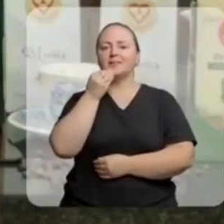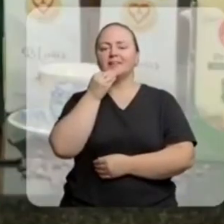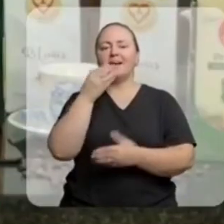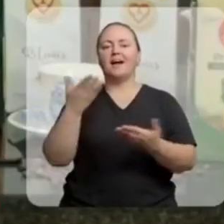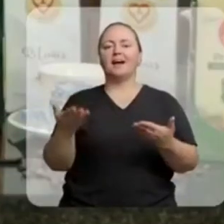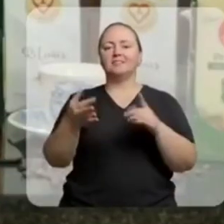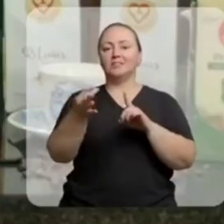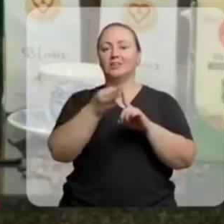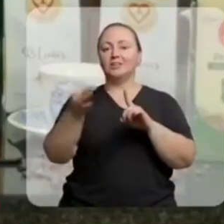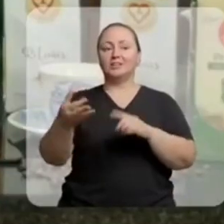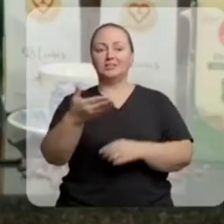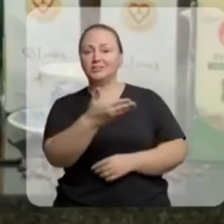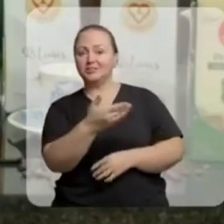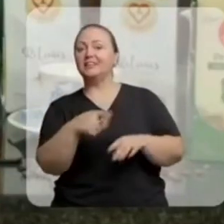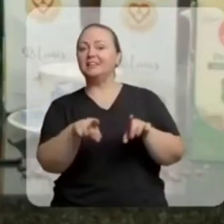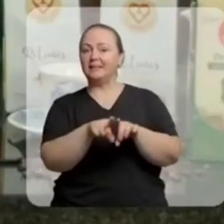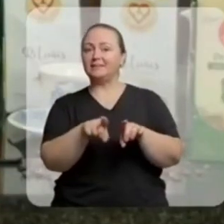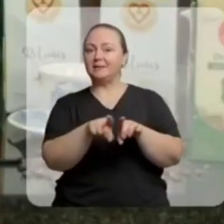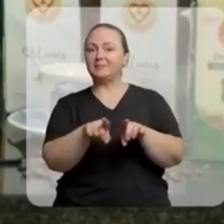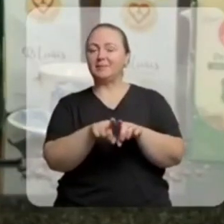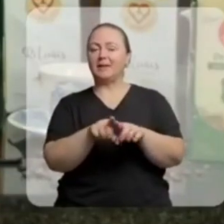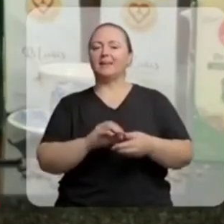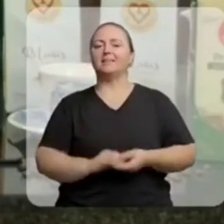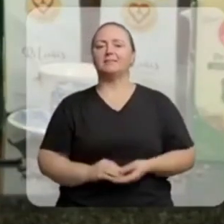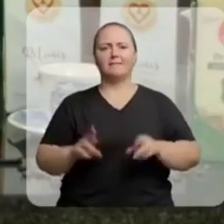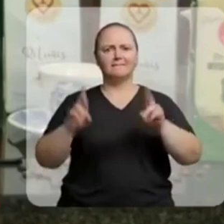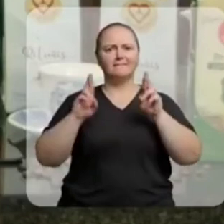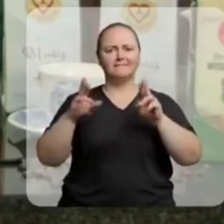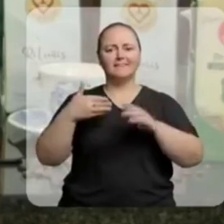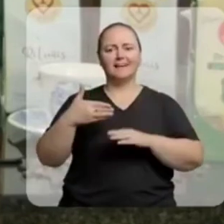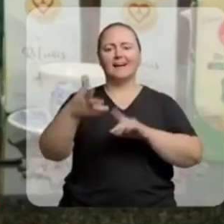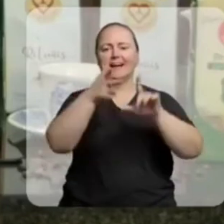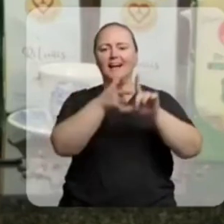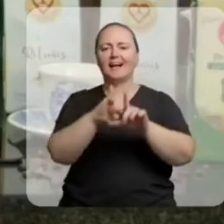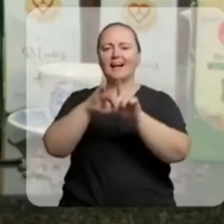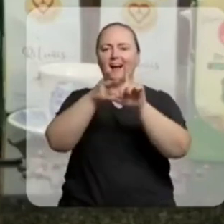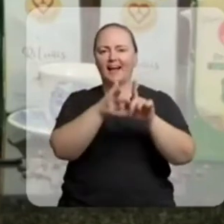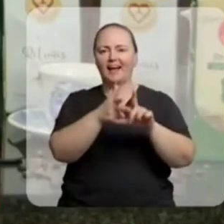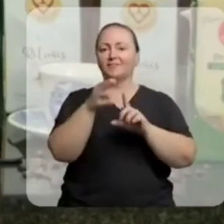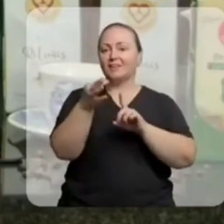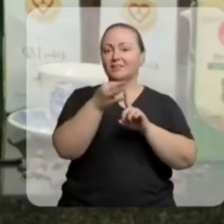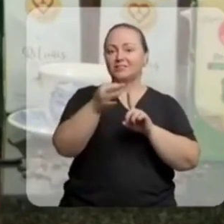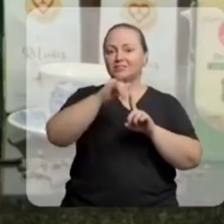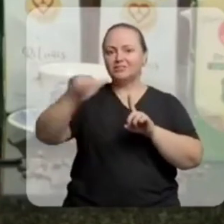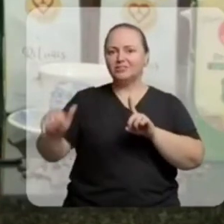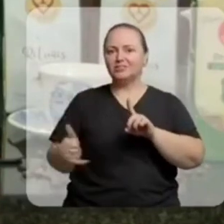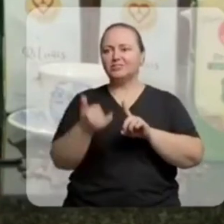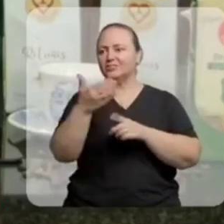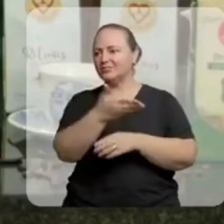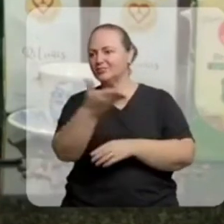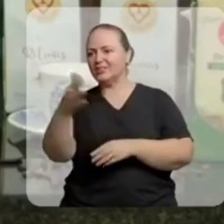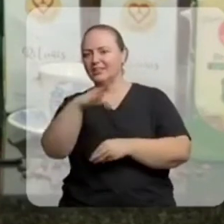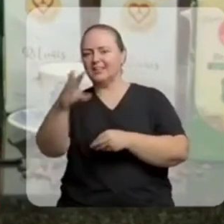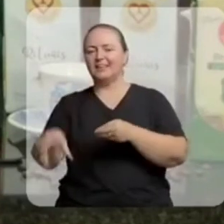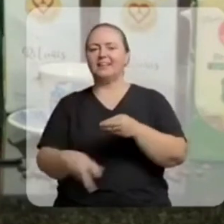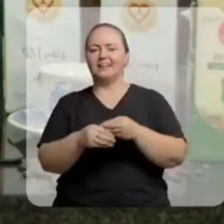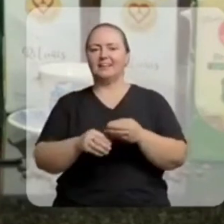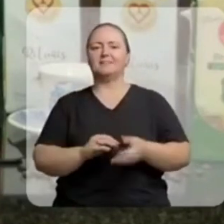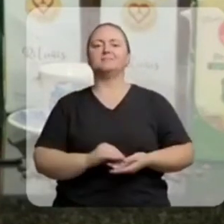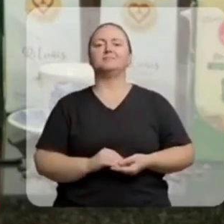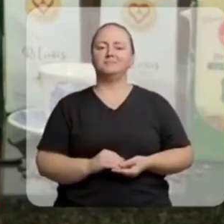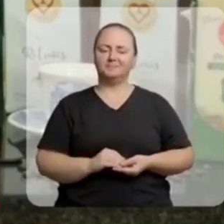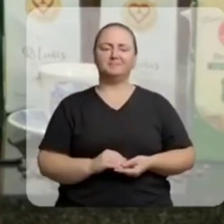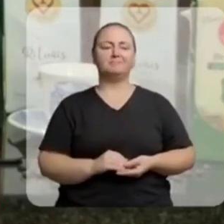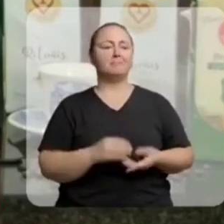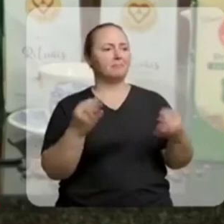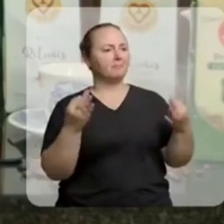do Júnior também. Oh, e quem sabe a gente faz uma live aí em breve, né? Até aproveitando as dicas que o pessoal contribuiu aí.